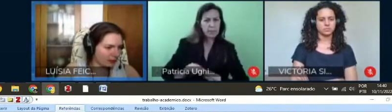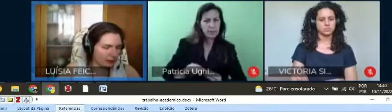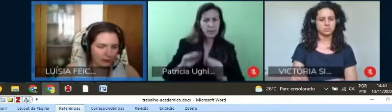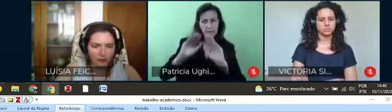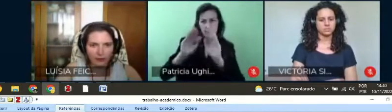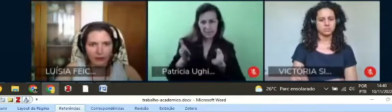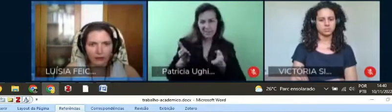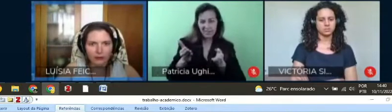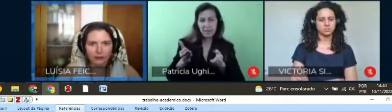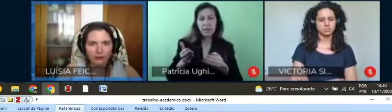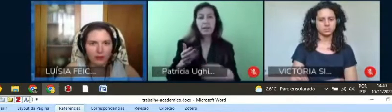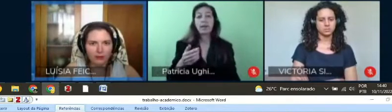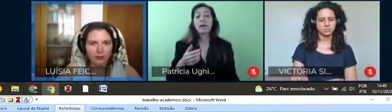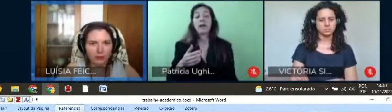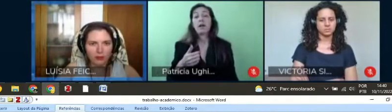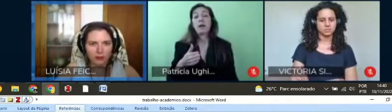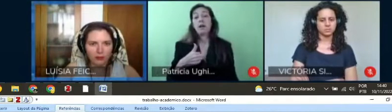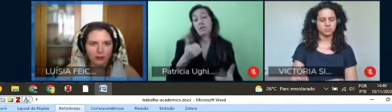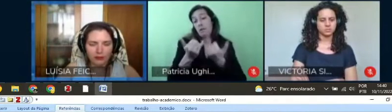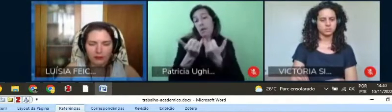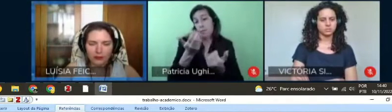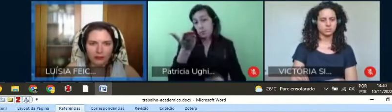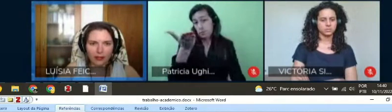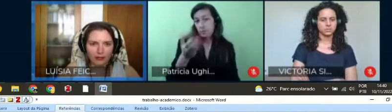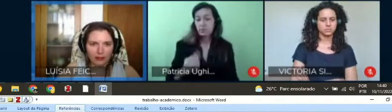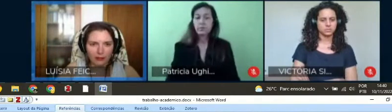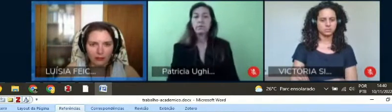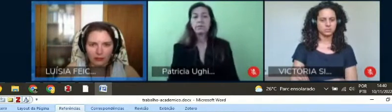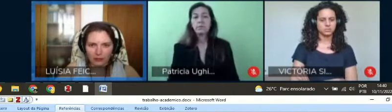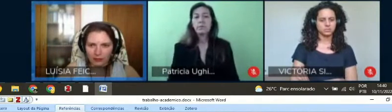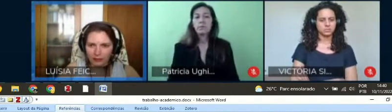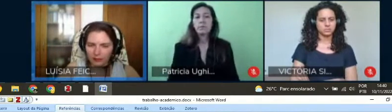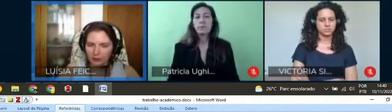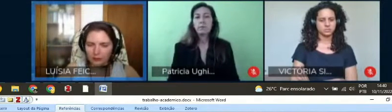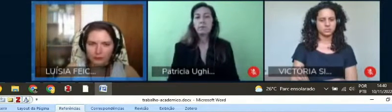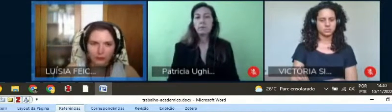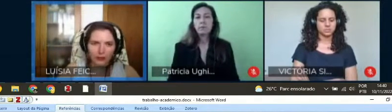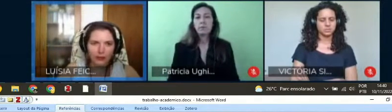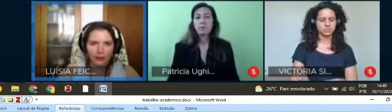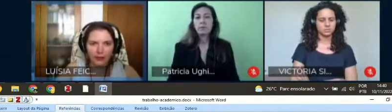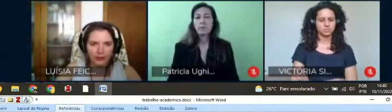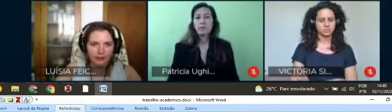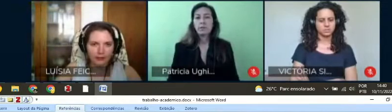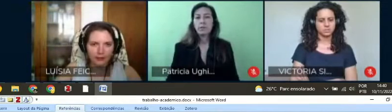aqui, as abreviaturas e siglas, né? Tem essa outra aqui, deixa